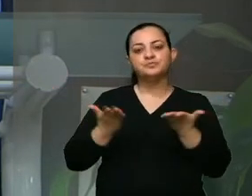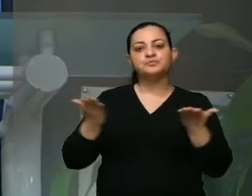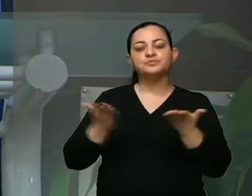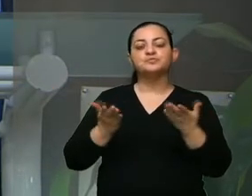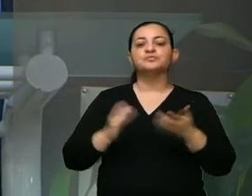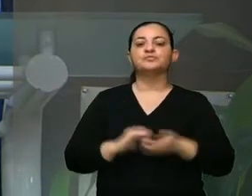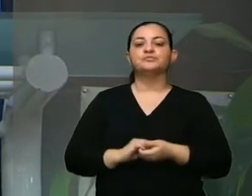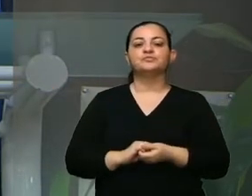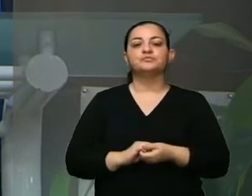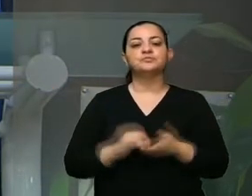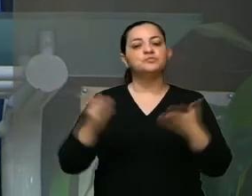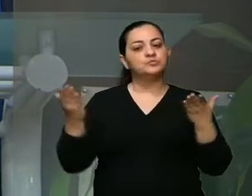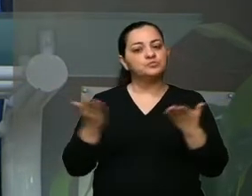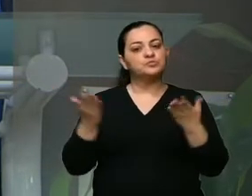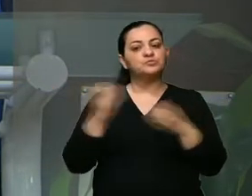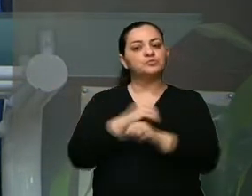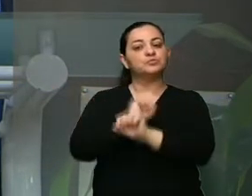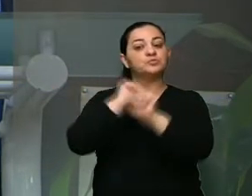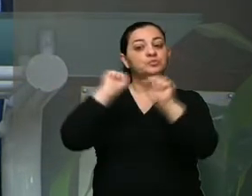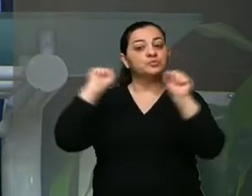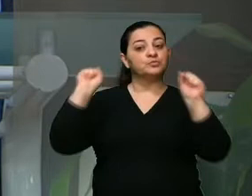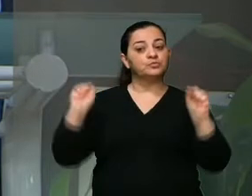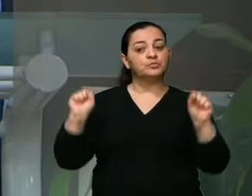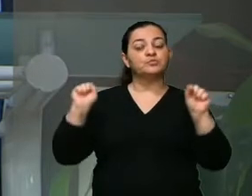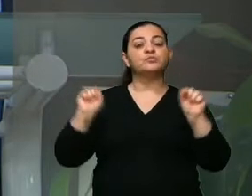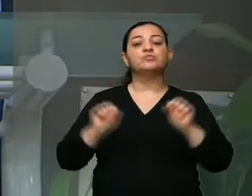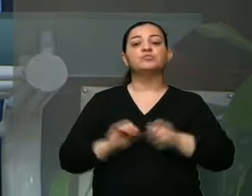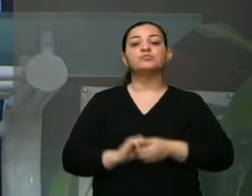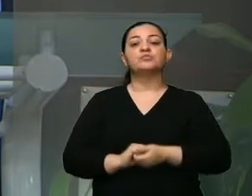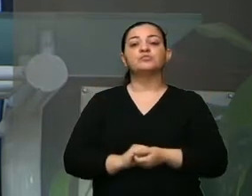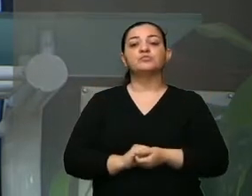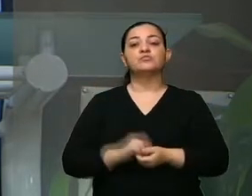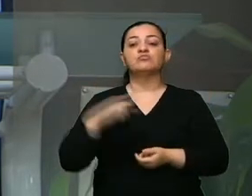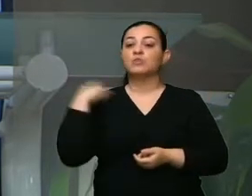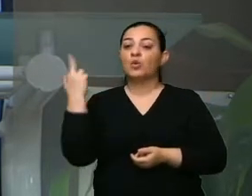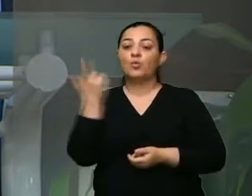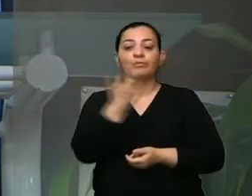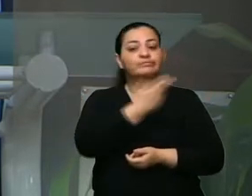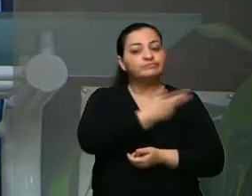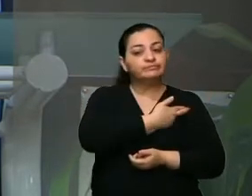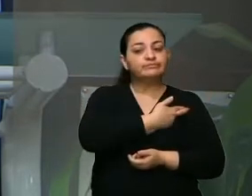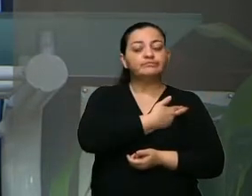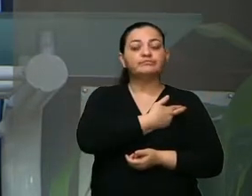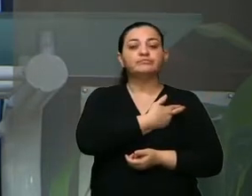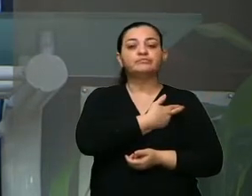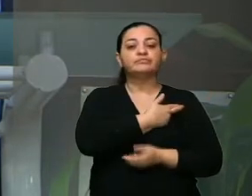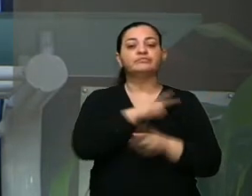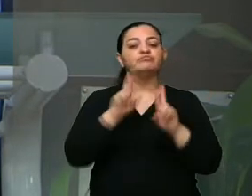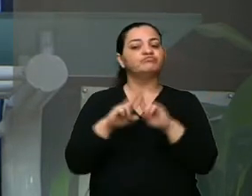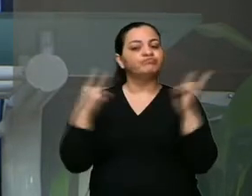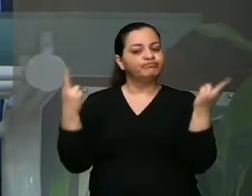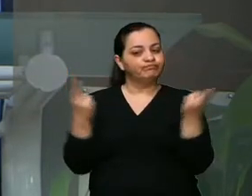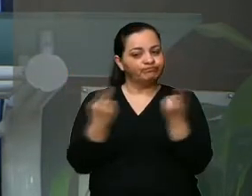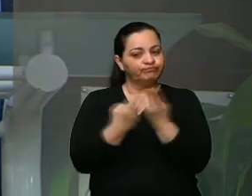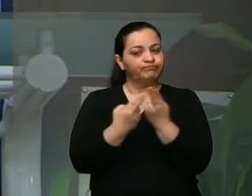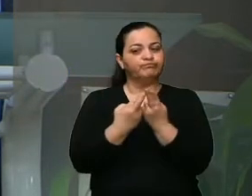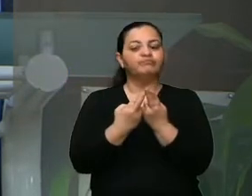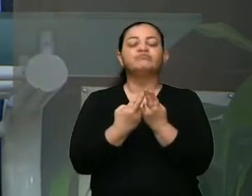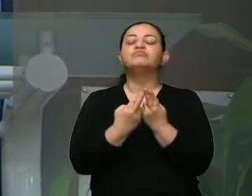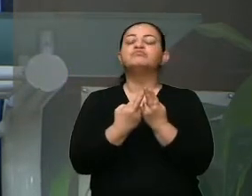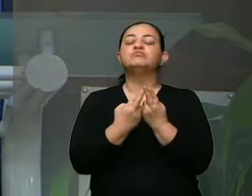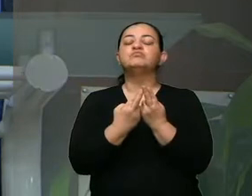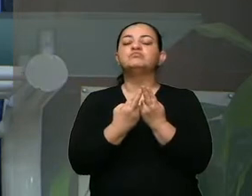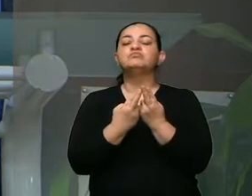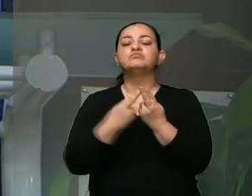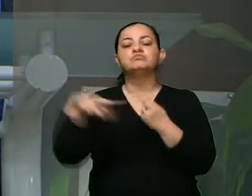nesta manhã nós estamos reunidos para